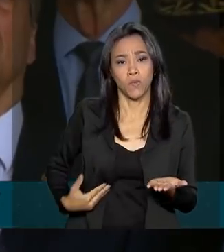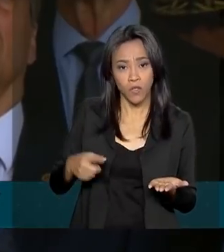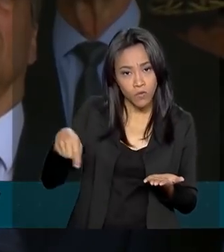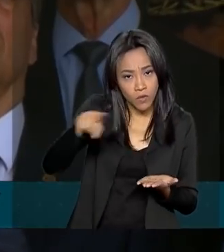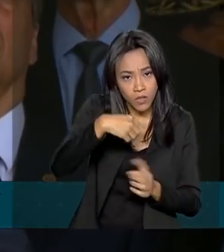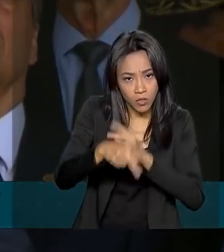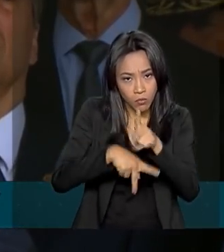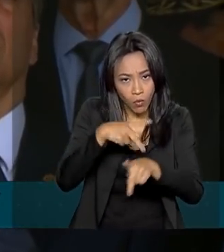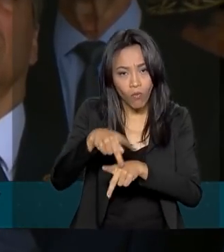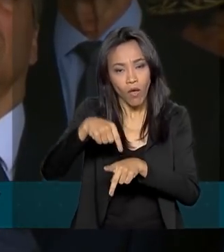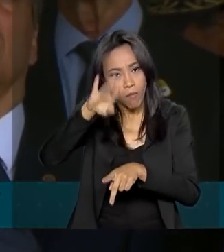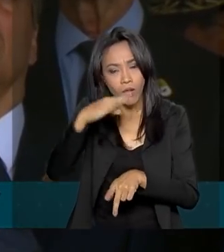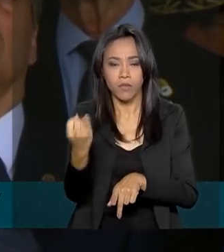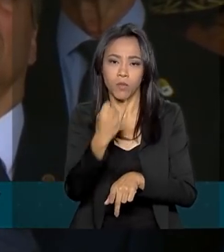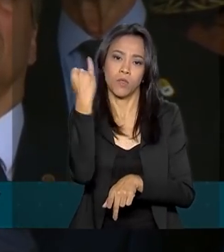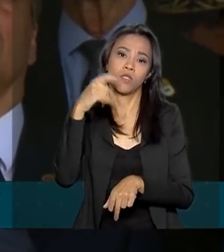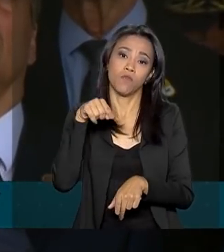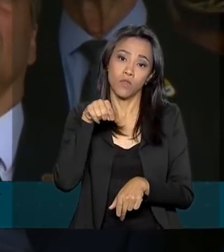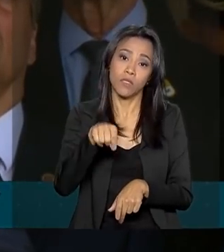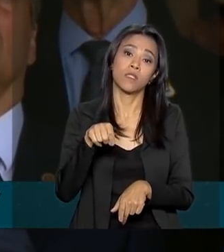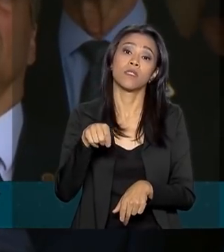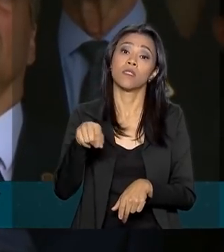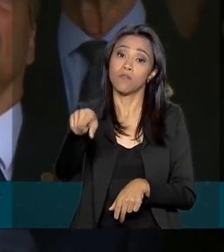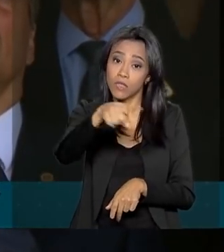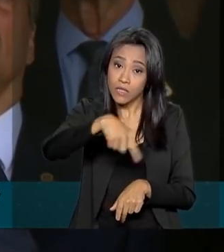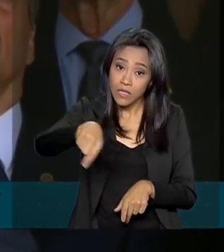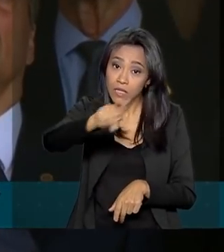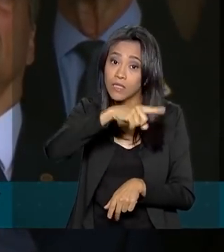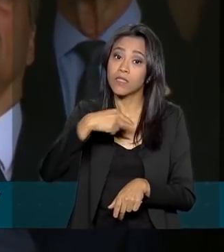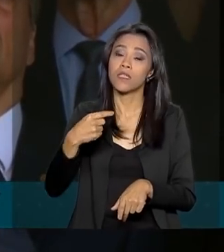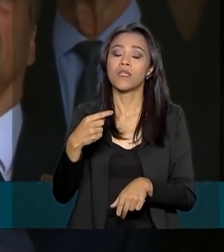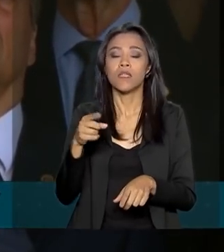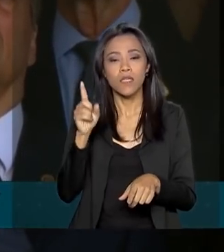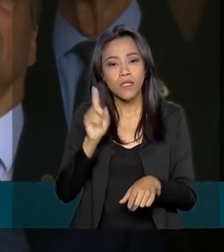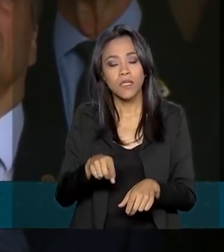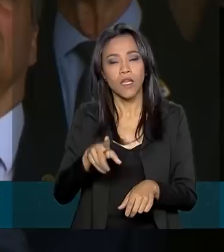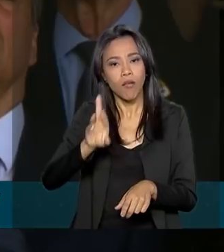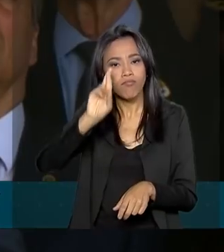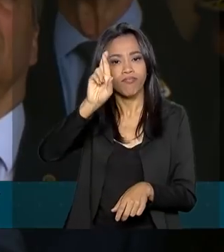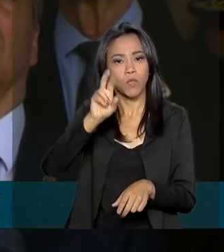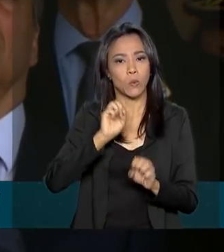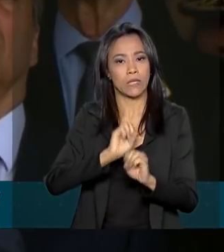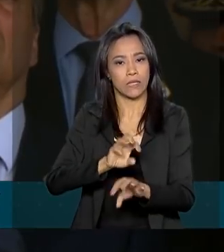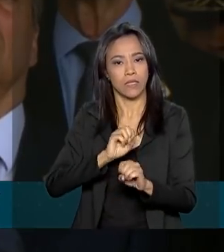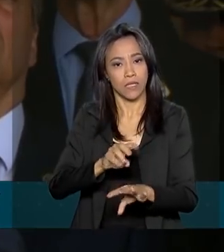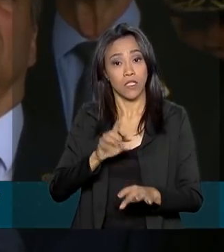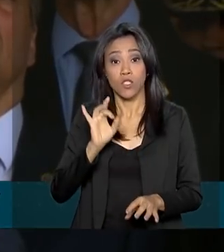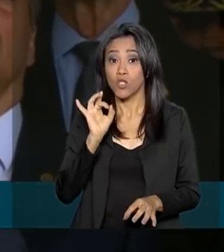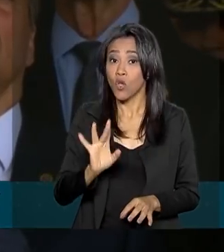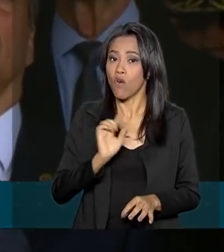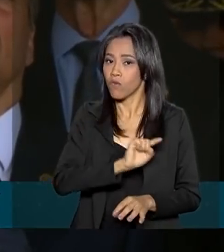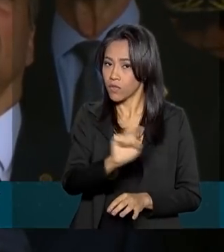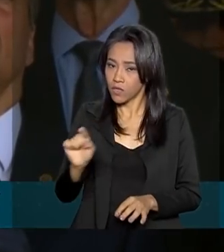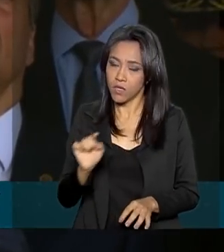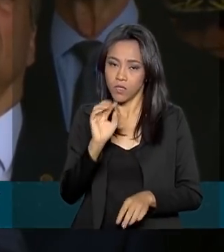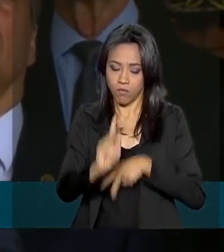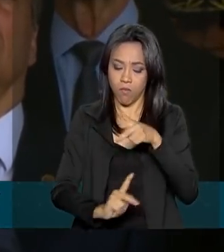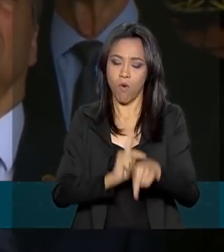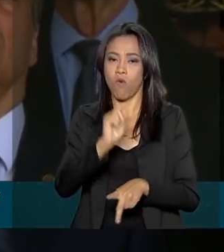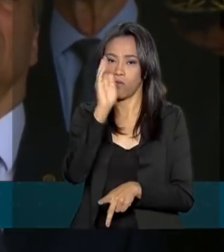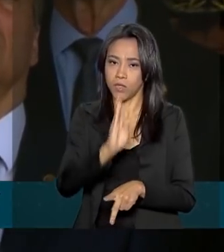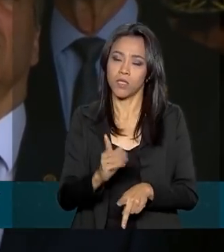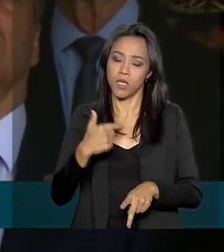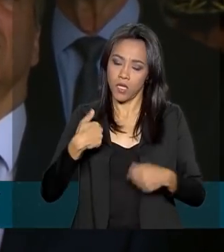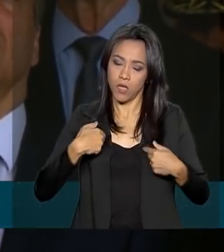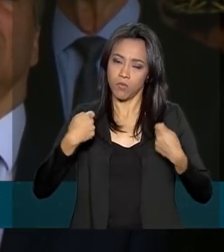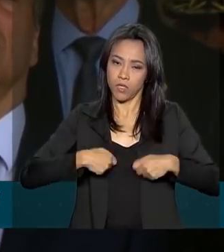vocês é que conduzem o nosso destino. E a vocês, povo brasileiro, somente a vocês, eu devo